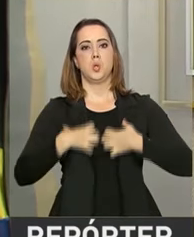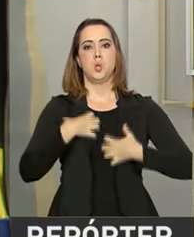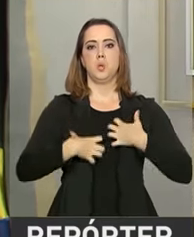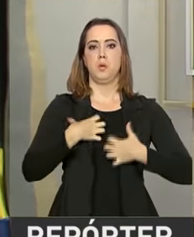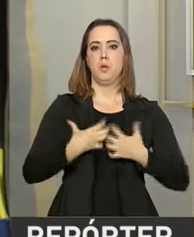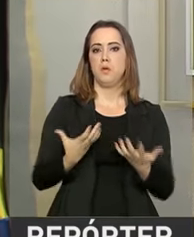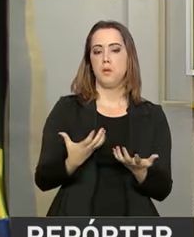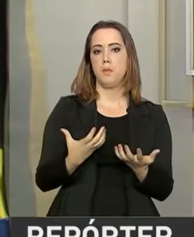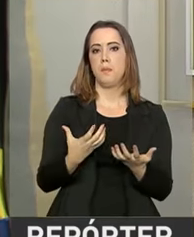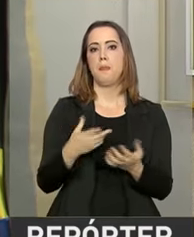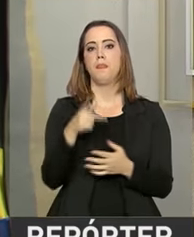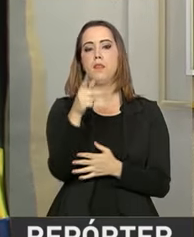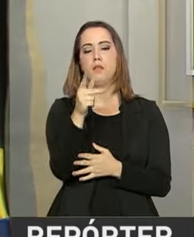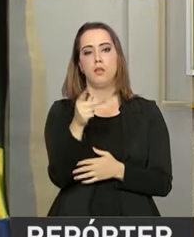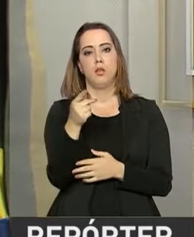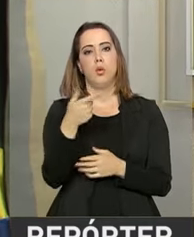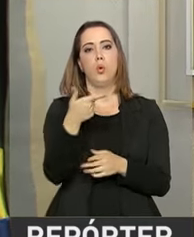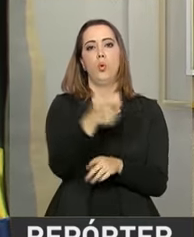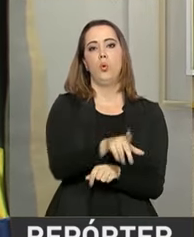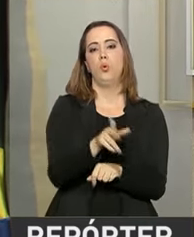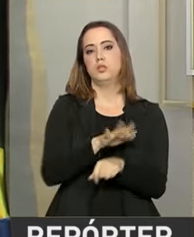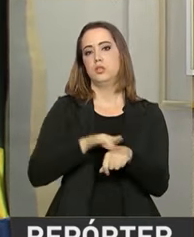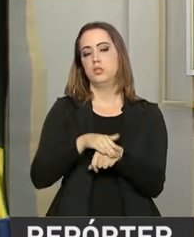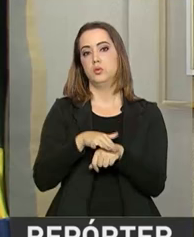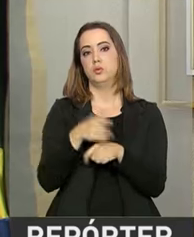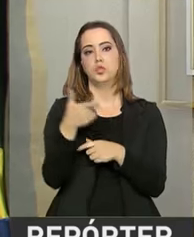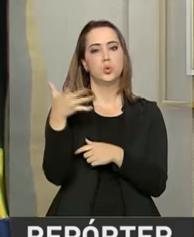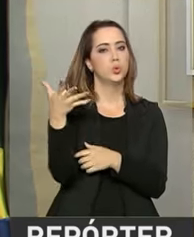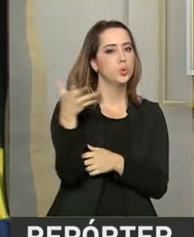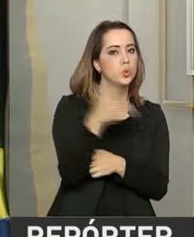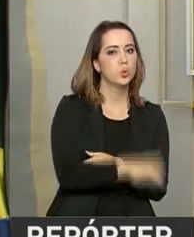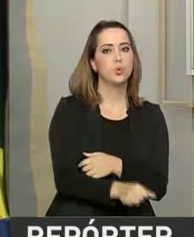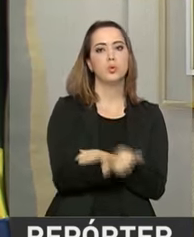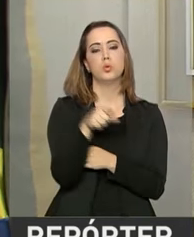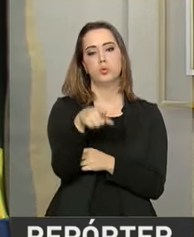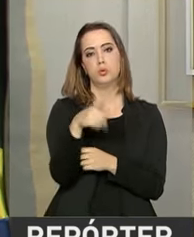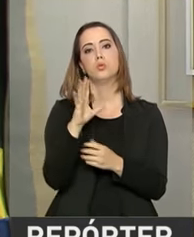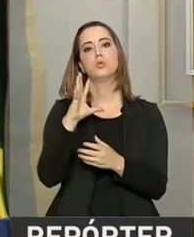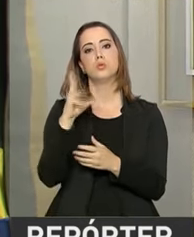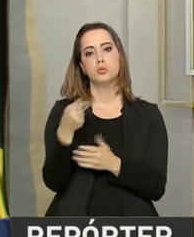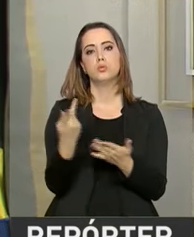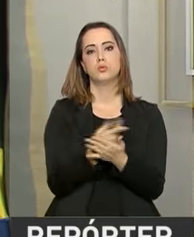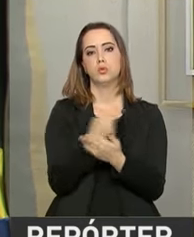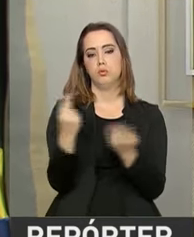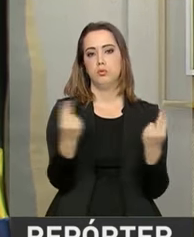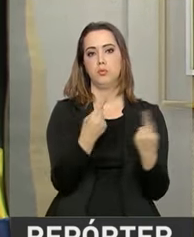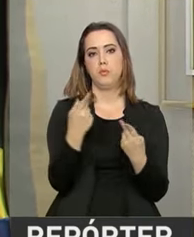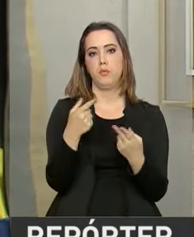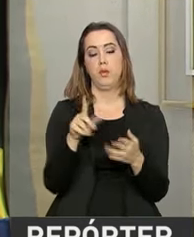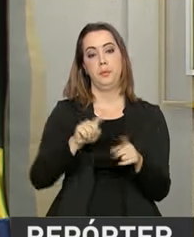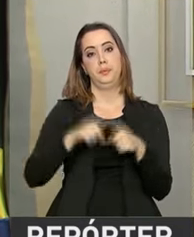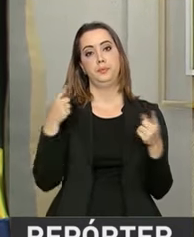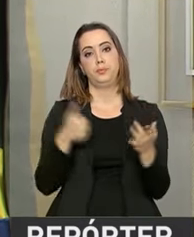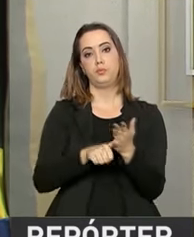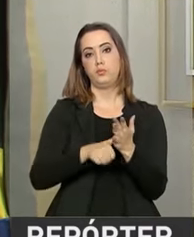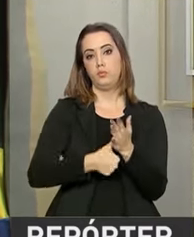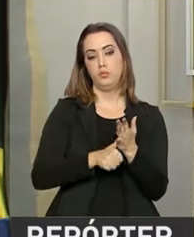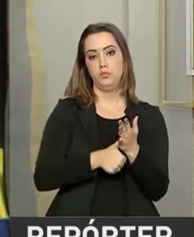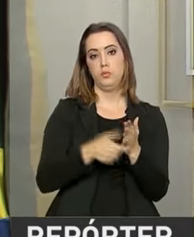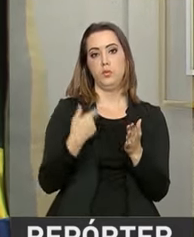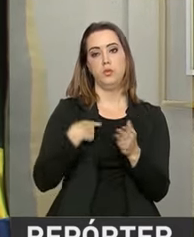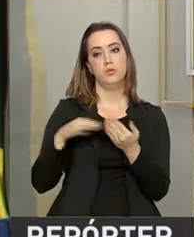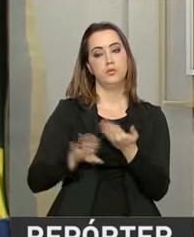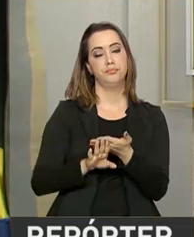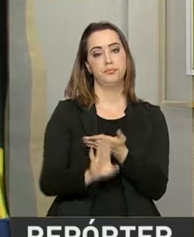cartão vai devolver para ela essa informação. Isso funciona para todos os com biometria ou não. Mas evidentemente com a biometria nós vamos